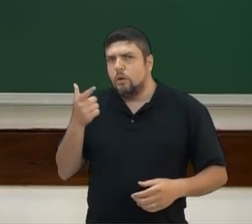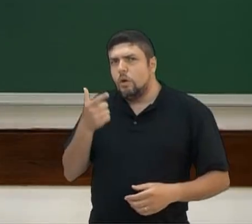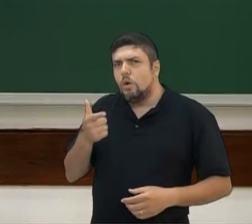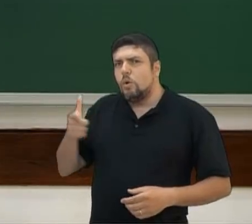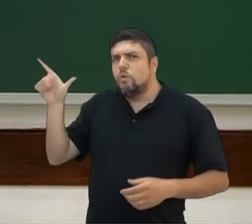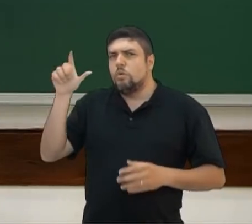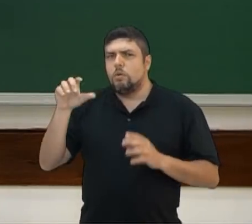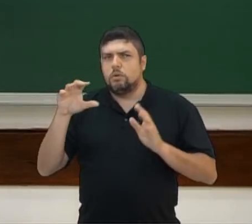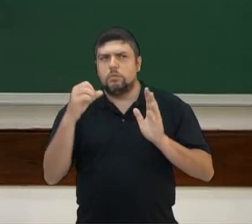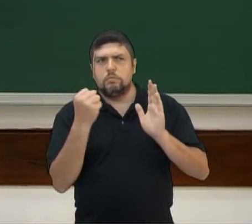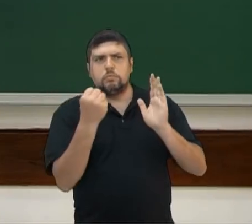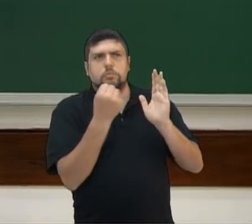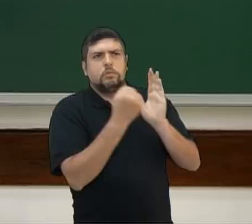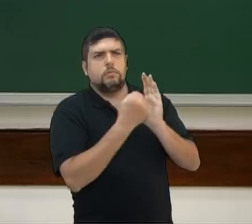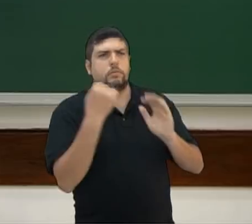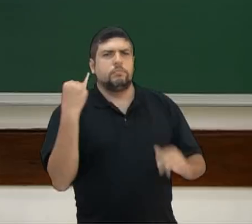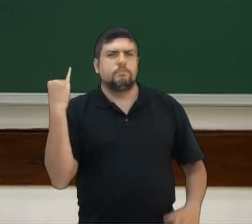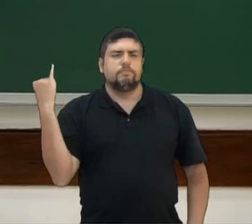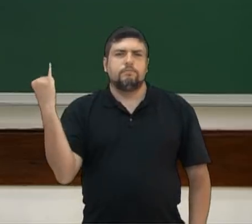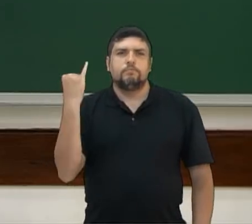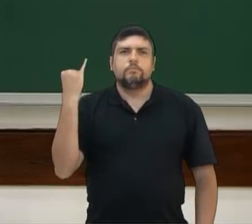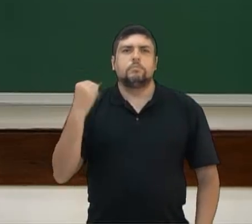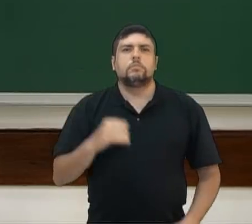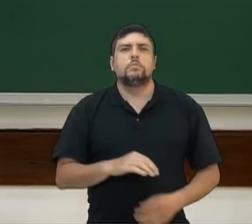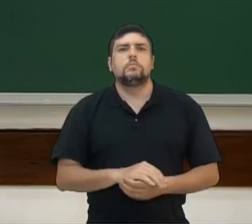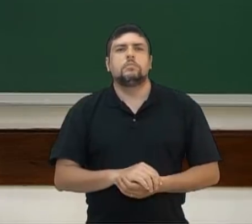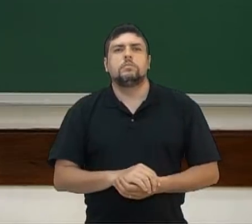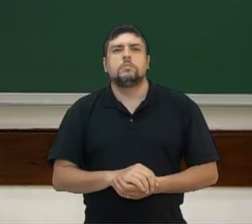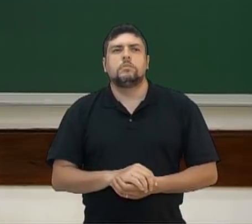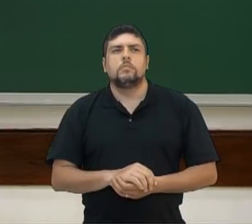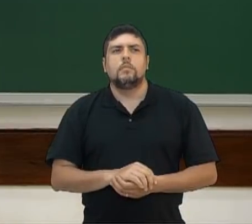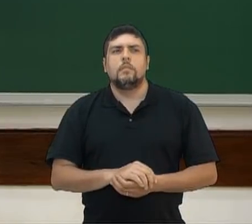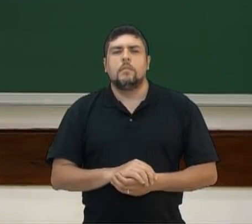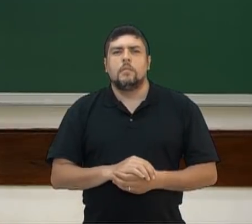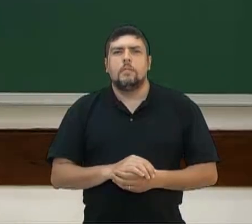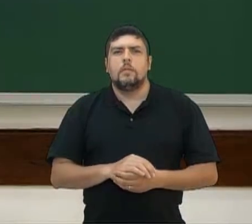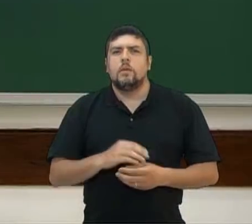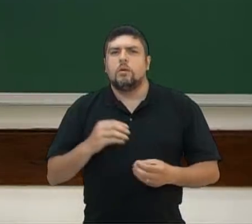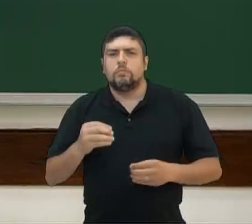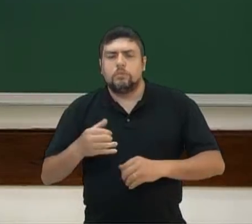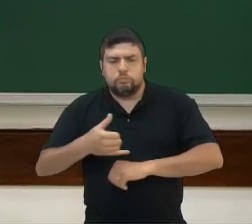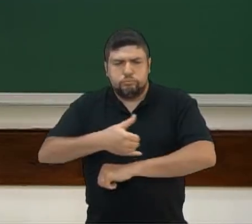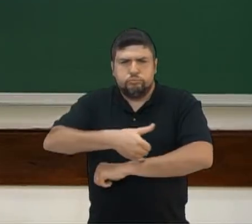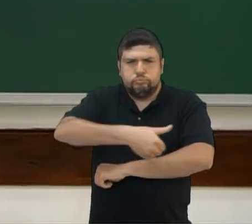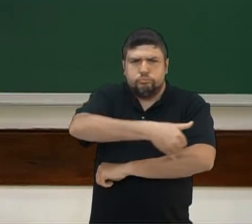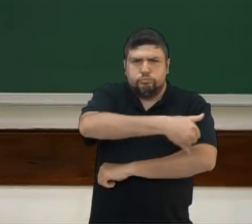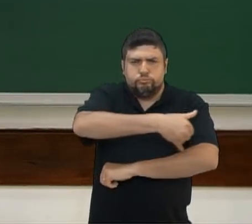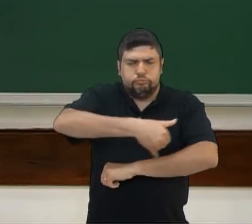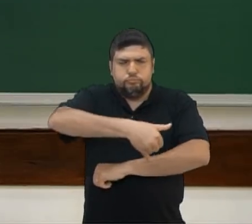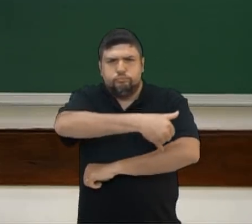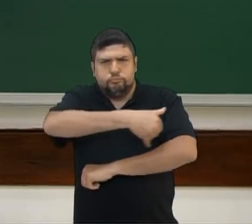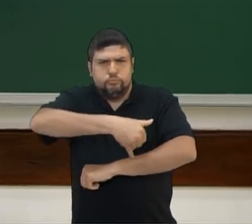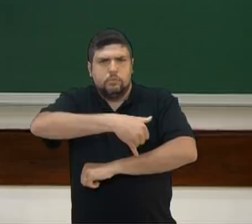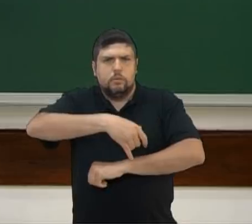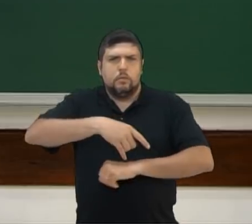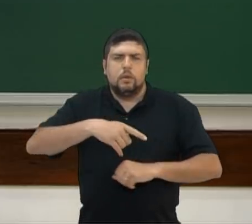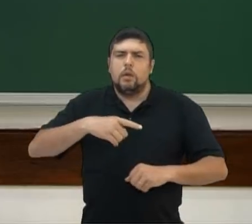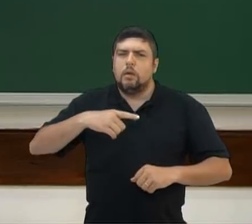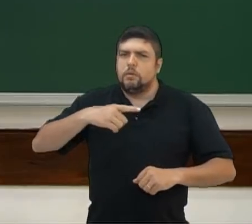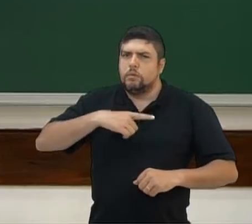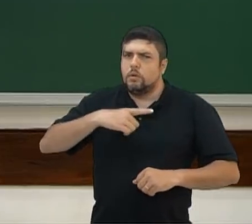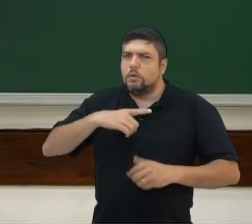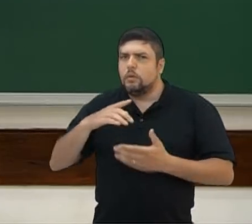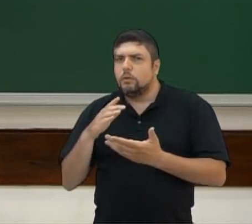simbologia também muito antiga. As tatuagens são religiosas, são símbolos religiosos